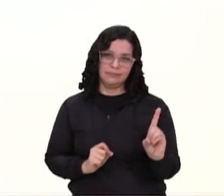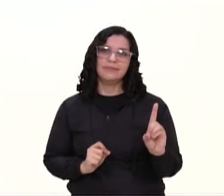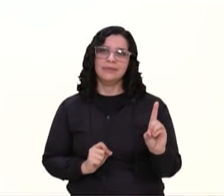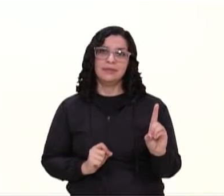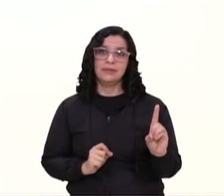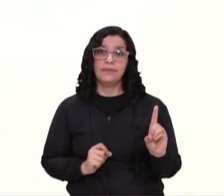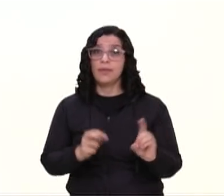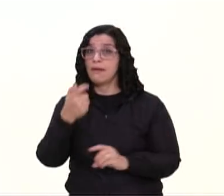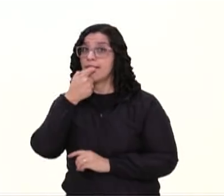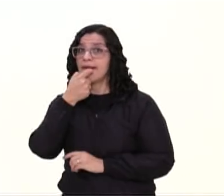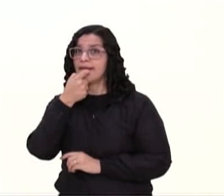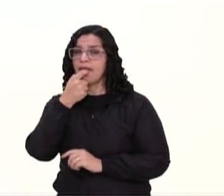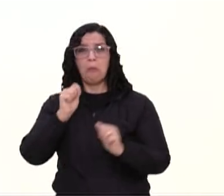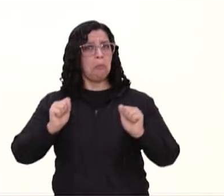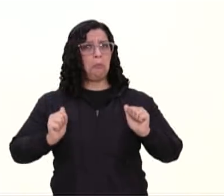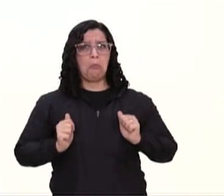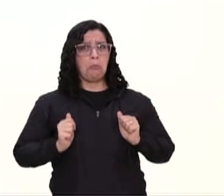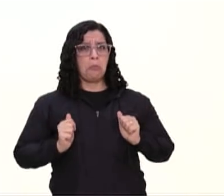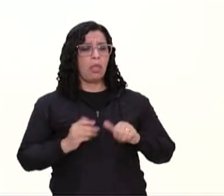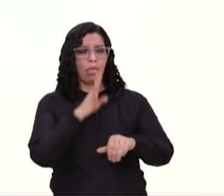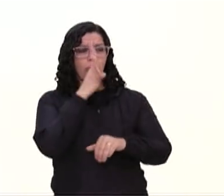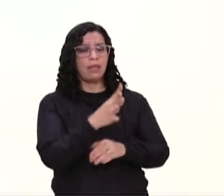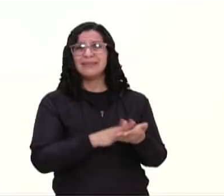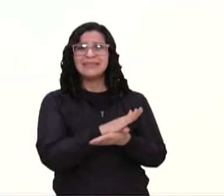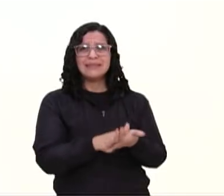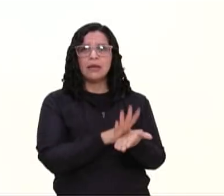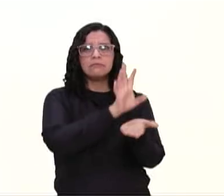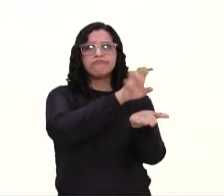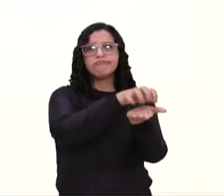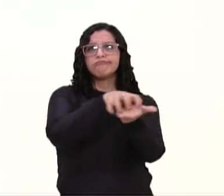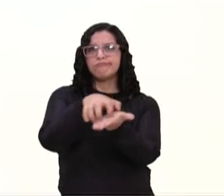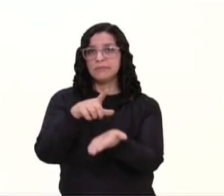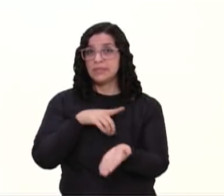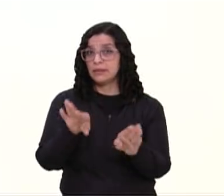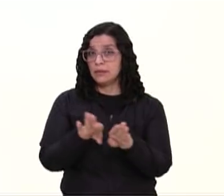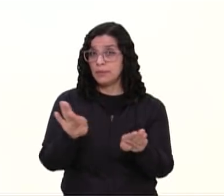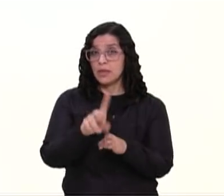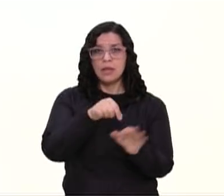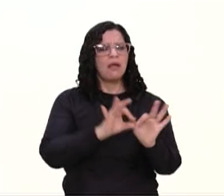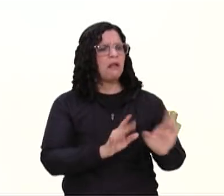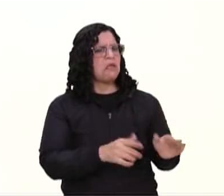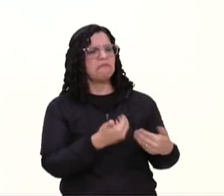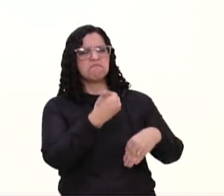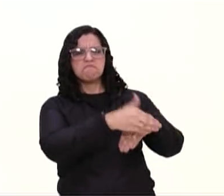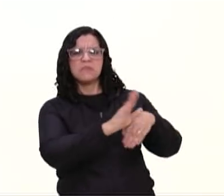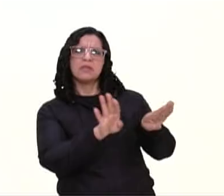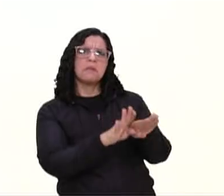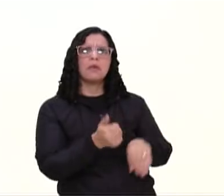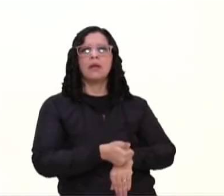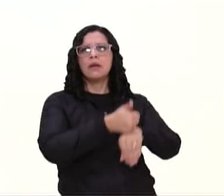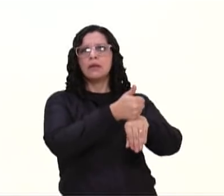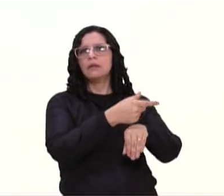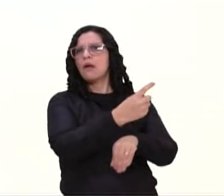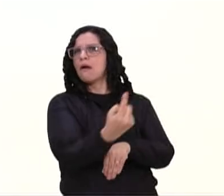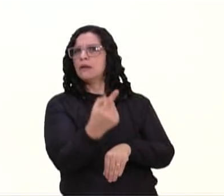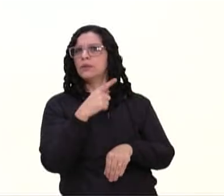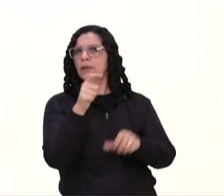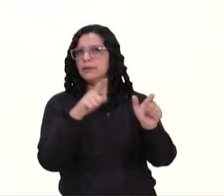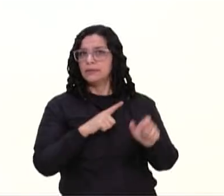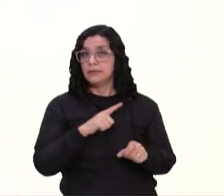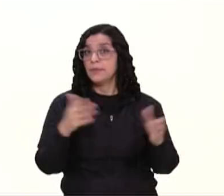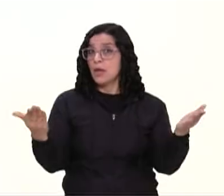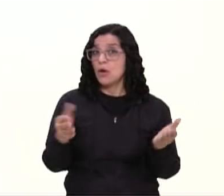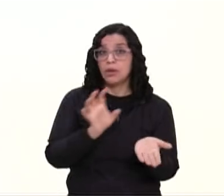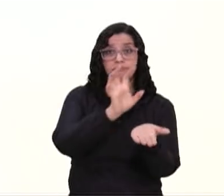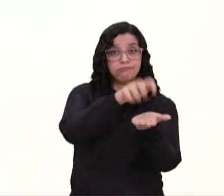D. Estabelecia a não interferência em suas colônias. Dava a elas a liberdade e o autogoverno. E